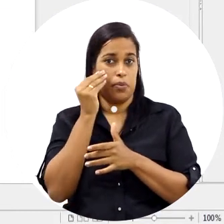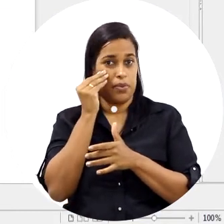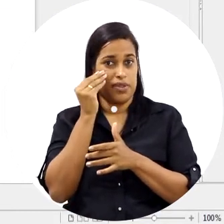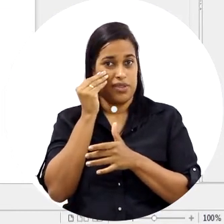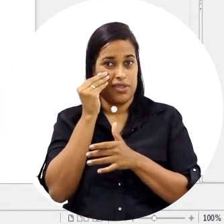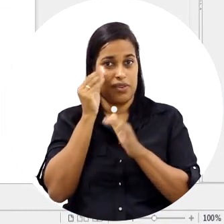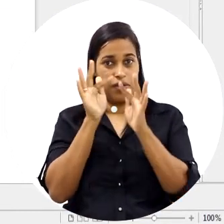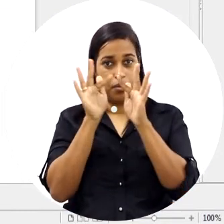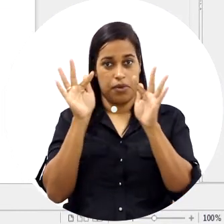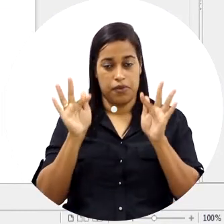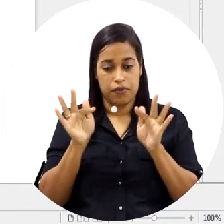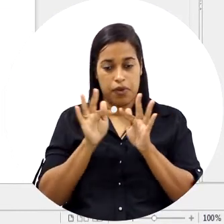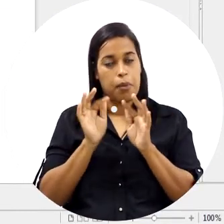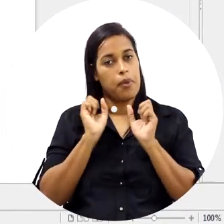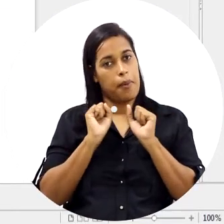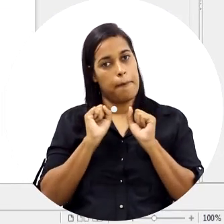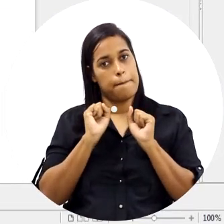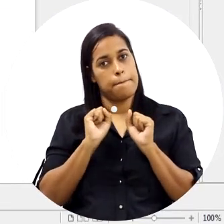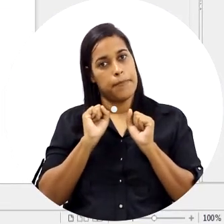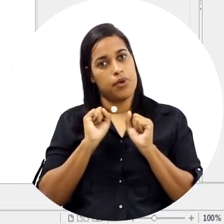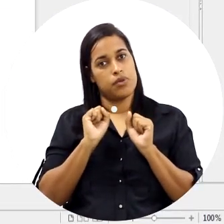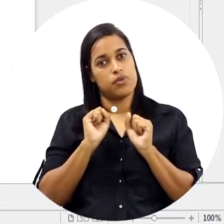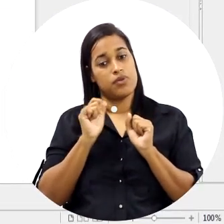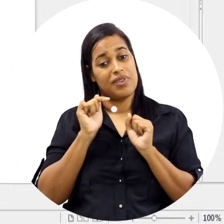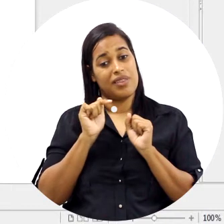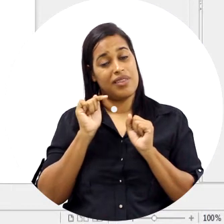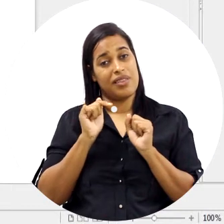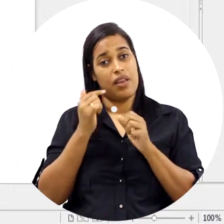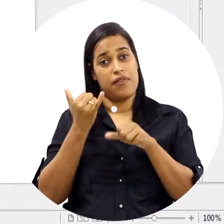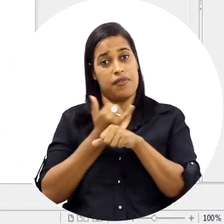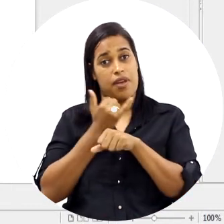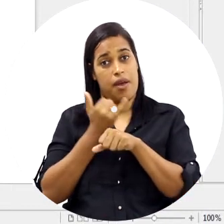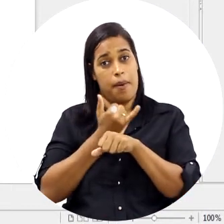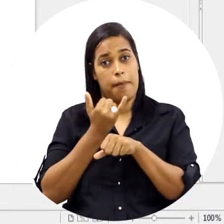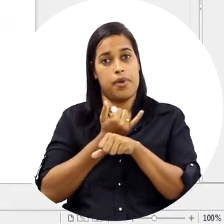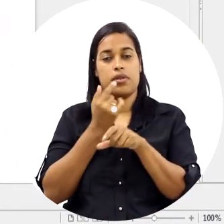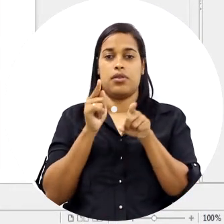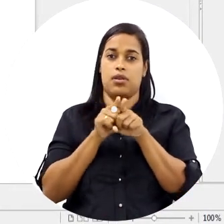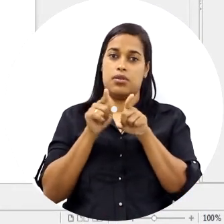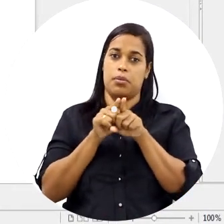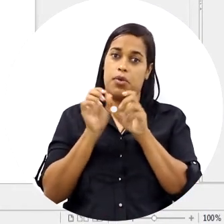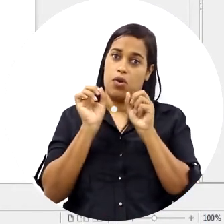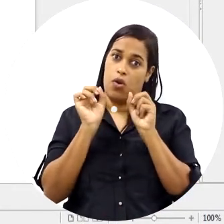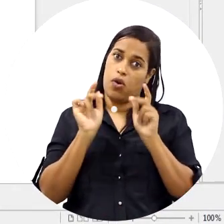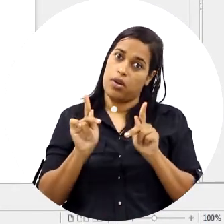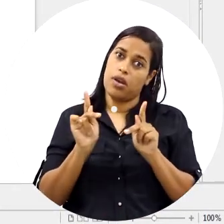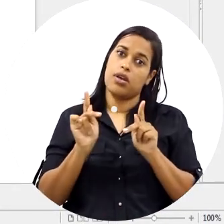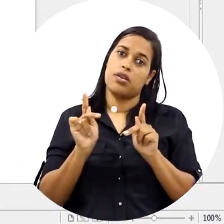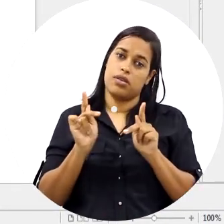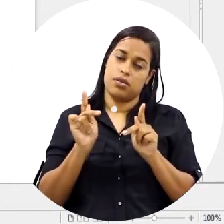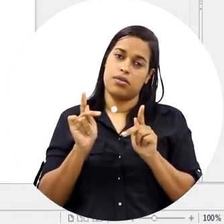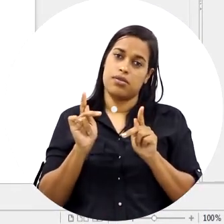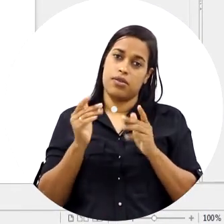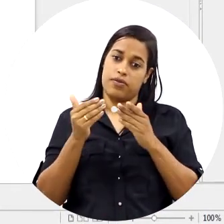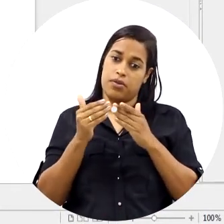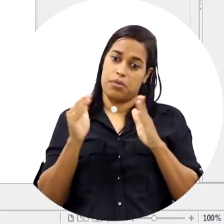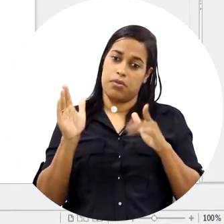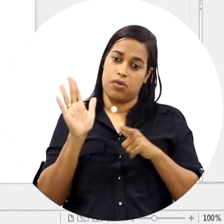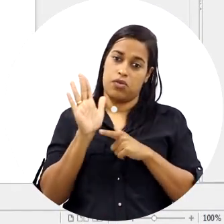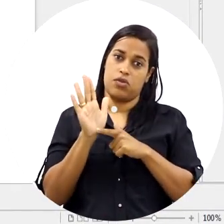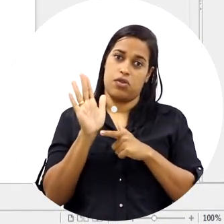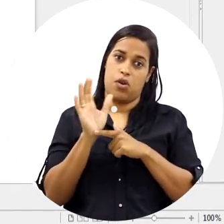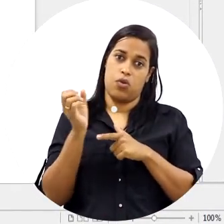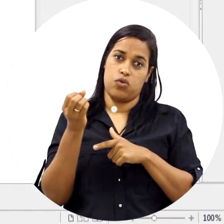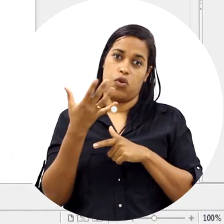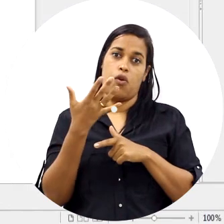para fórmula, então eu posso estar habilitando aqui na minha barra de ferramenta padrão. Quando eu clicar em OK, ele vai exibir um novo